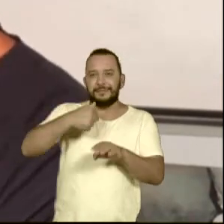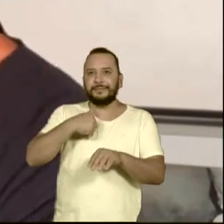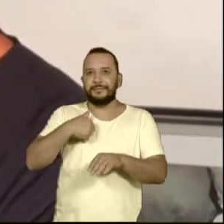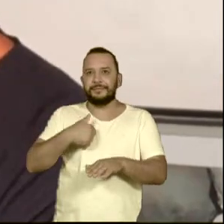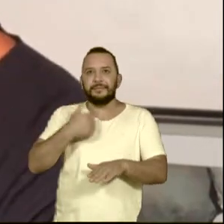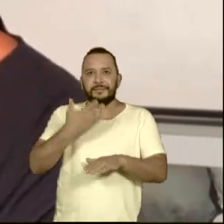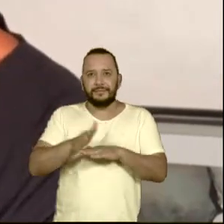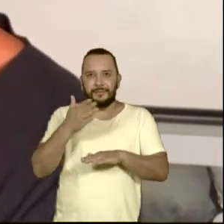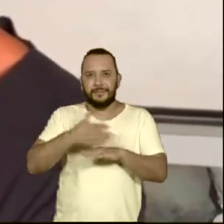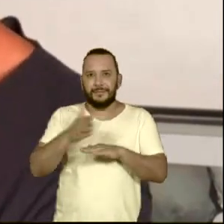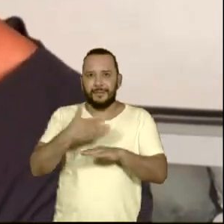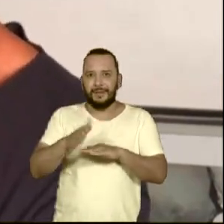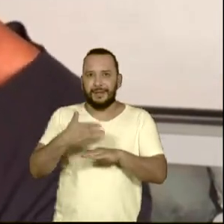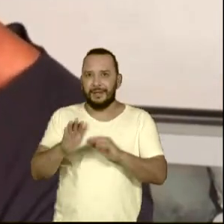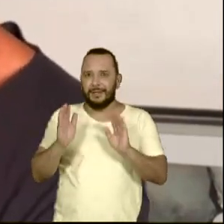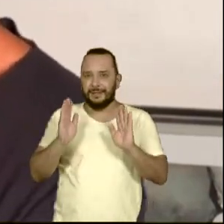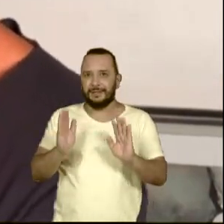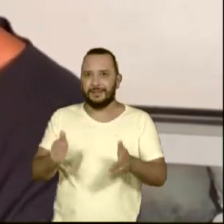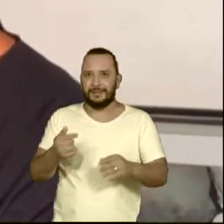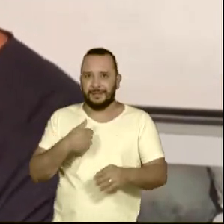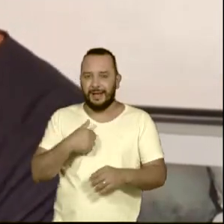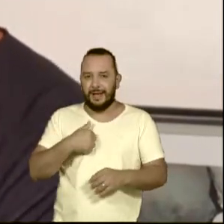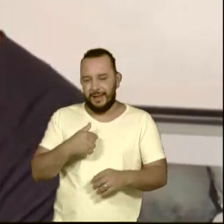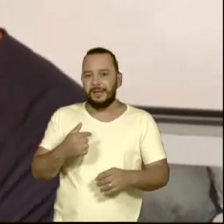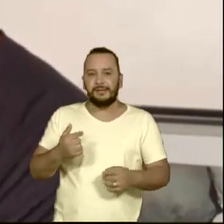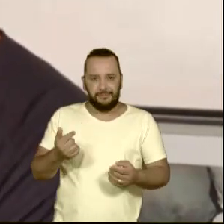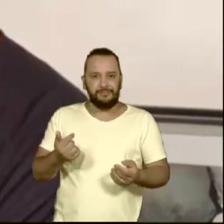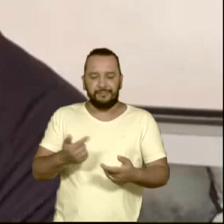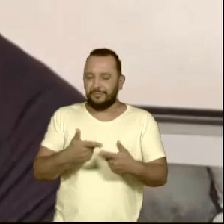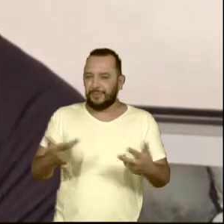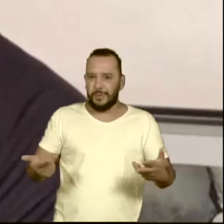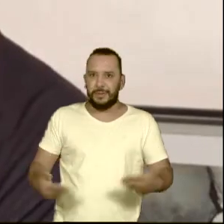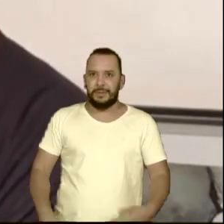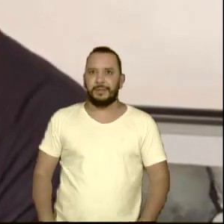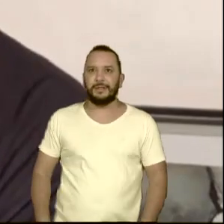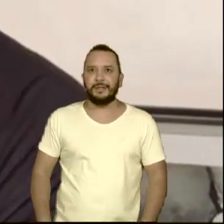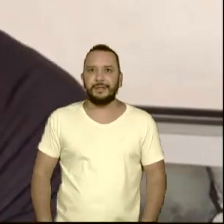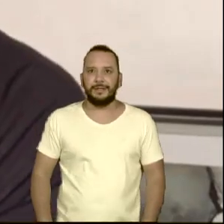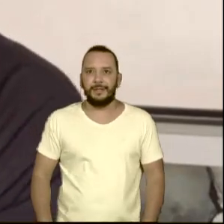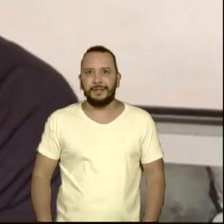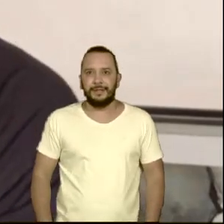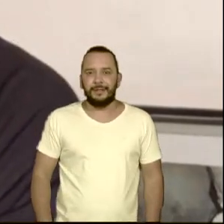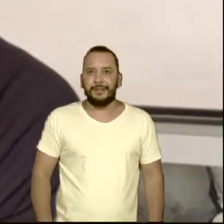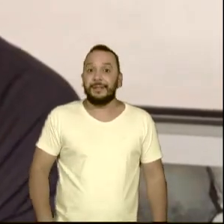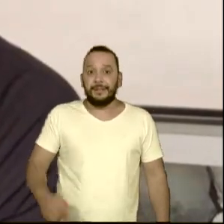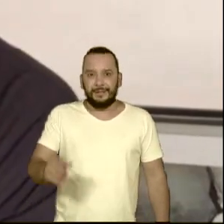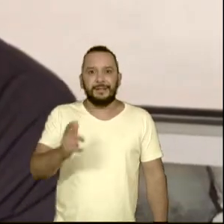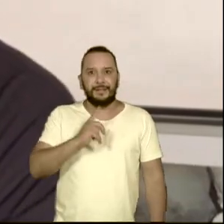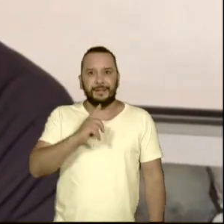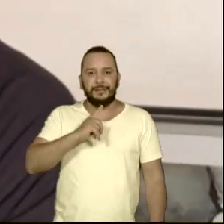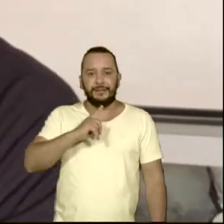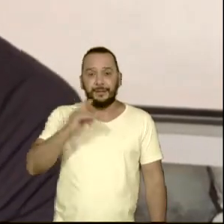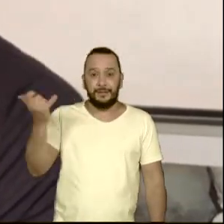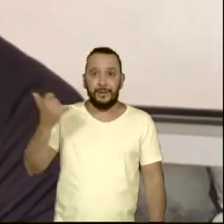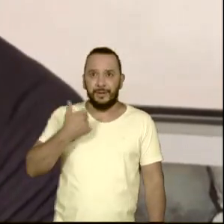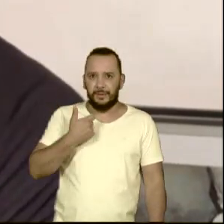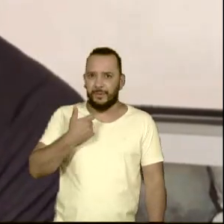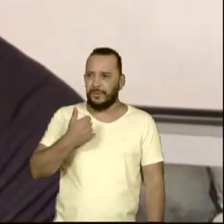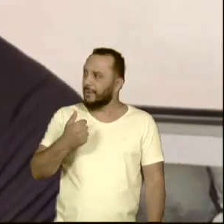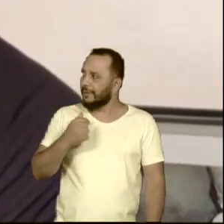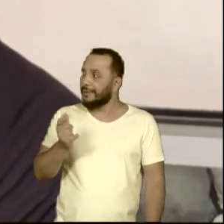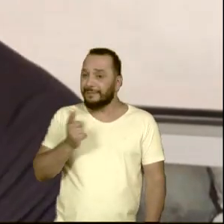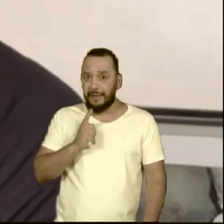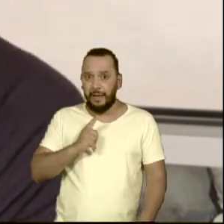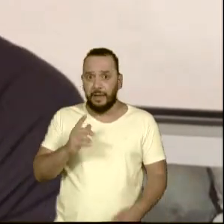do set, quietinho, sem a parte de cima, mas ensaiando coisas, tá? E quando eu soube que tinha essa cena, eu fiquei horas